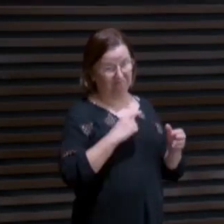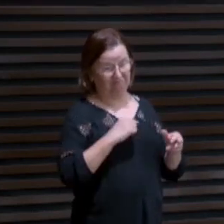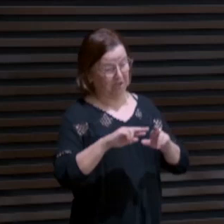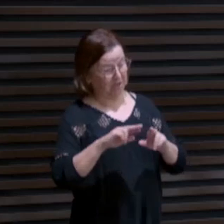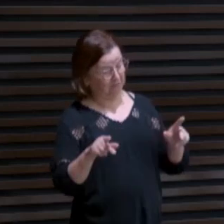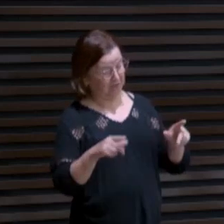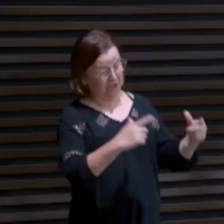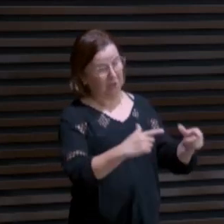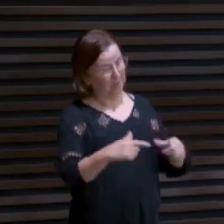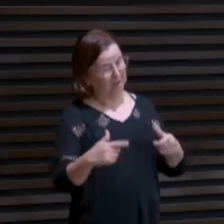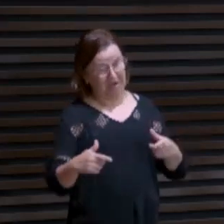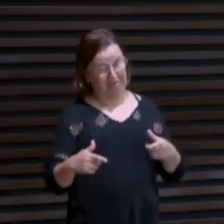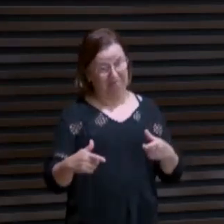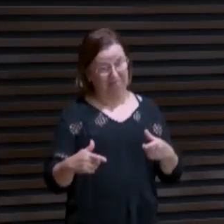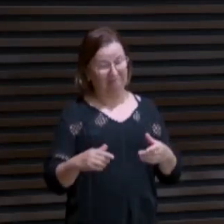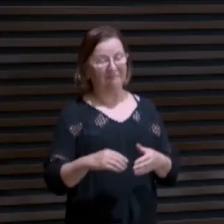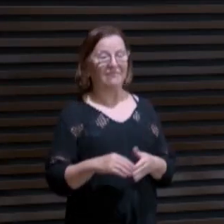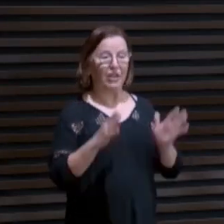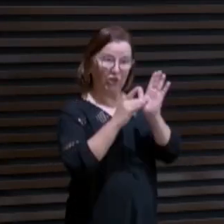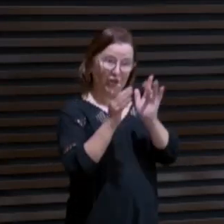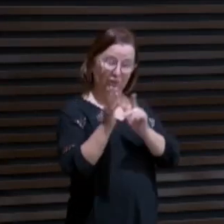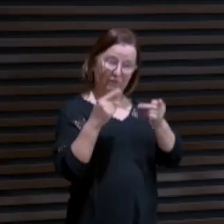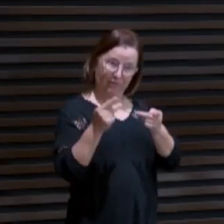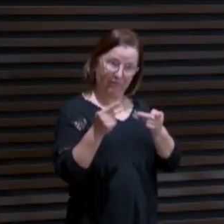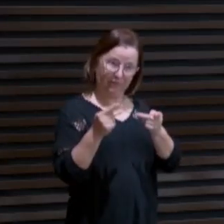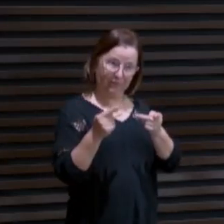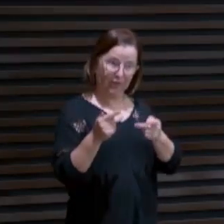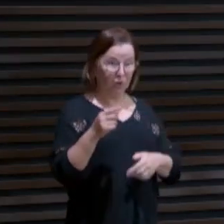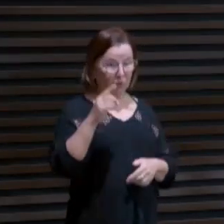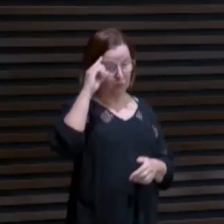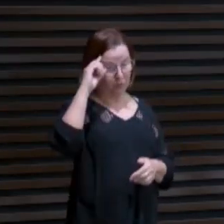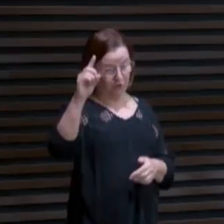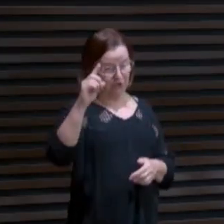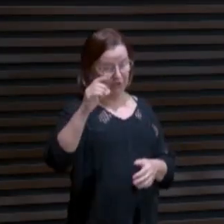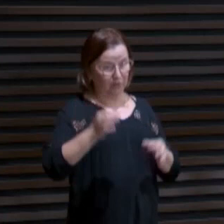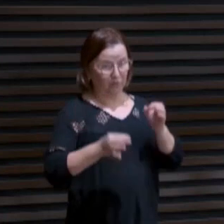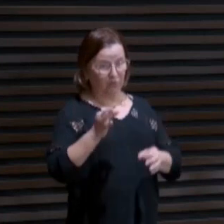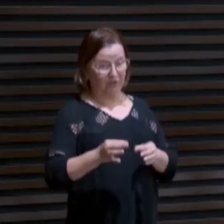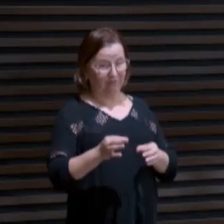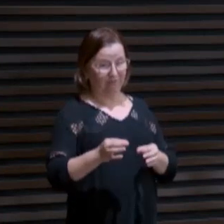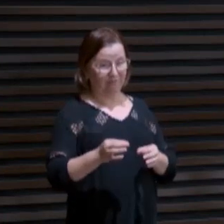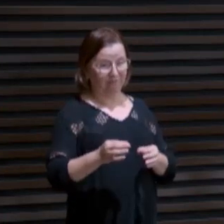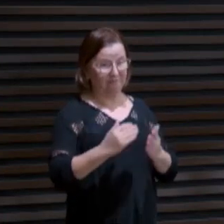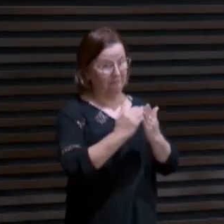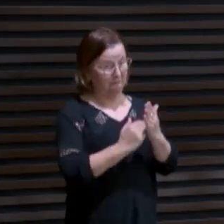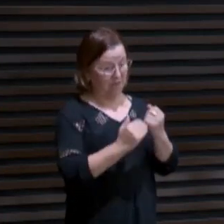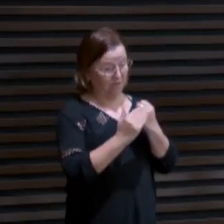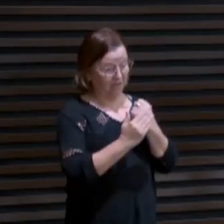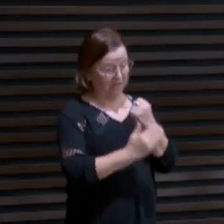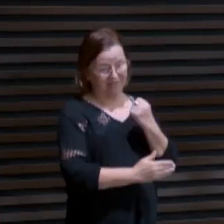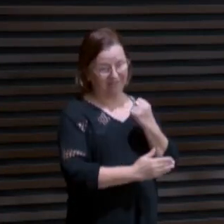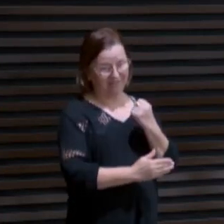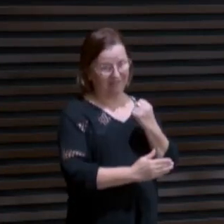Tem um lugar que é mais pesado, porque ele disse assim, vos digo que no dia do juízo haverá menos rigor para Tiro e Sidom do que